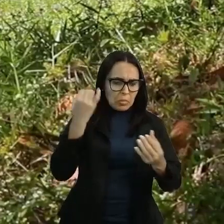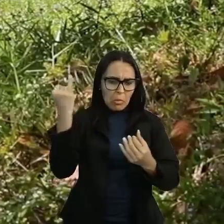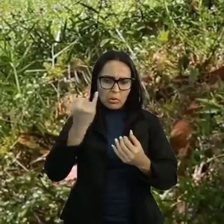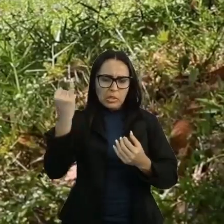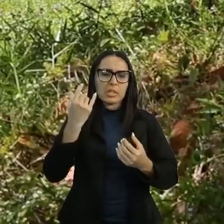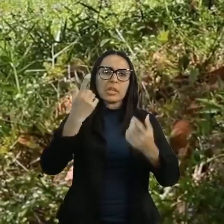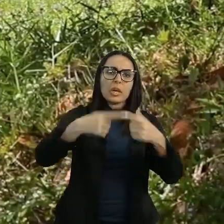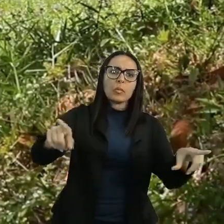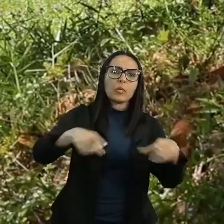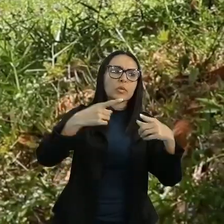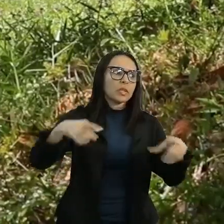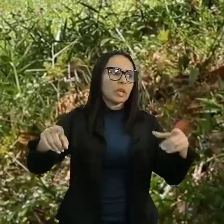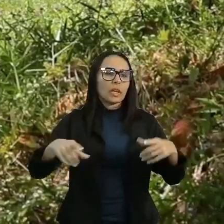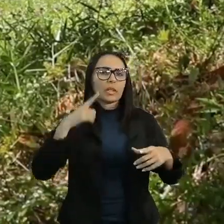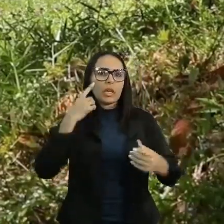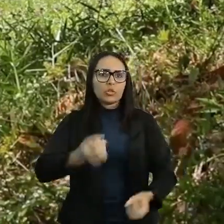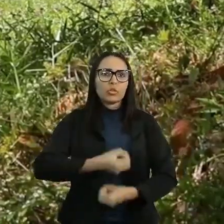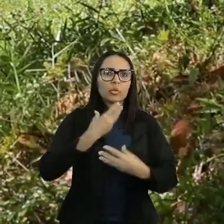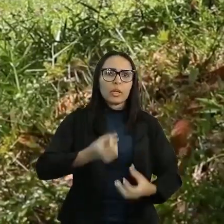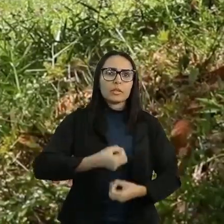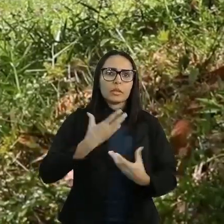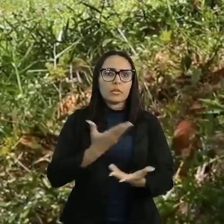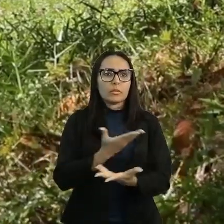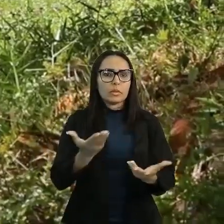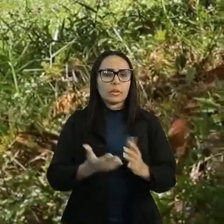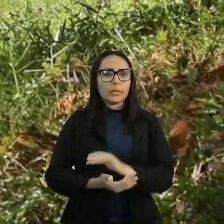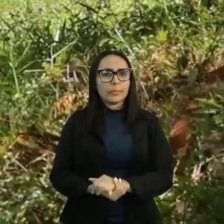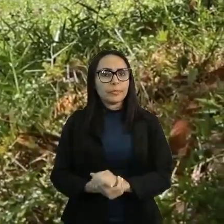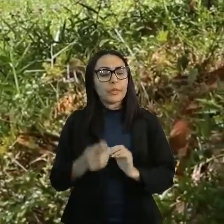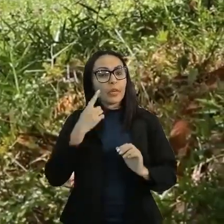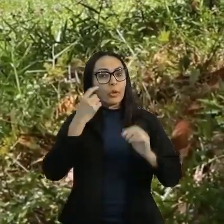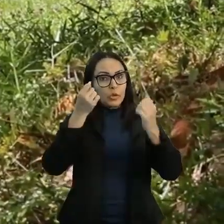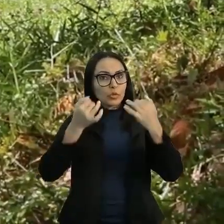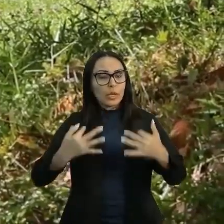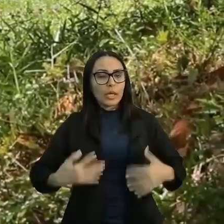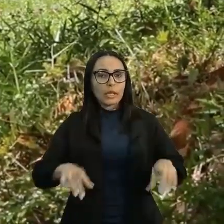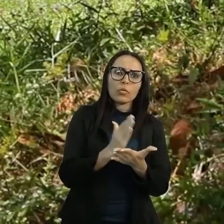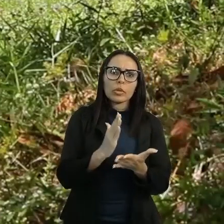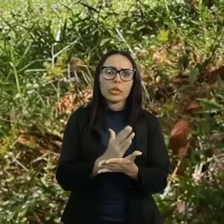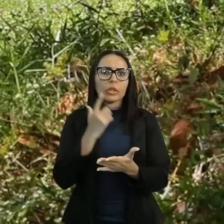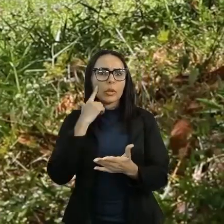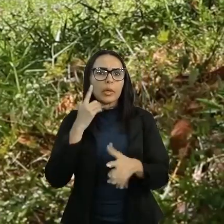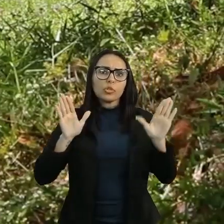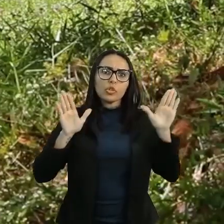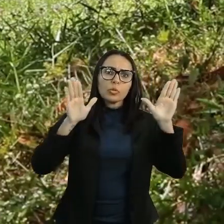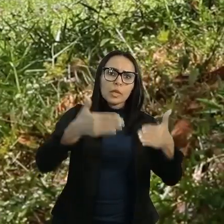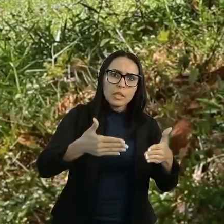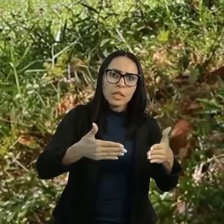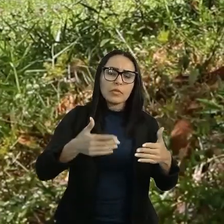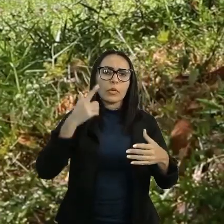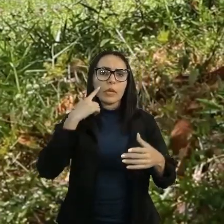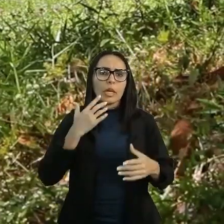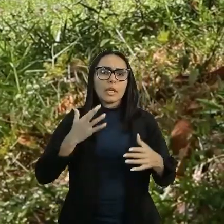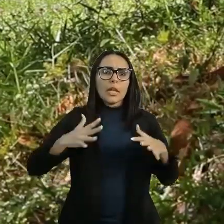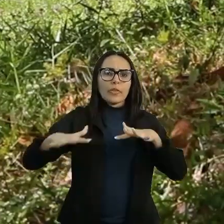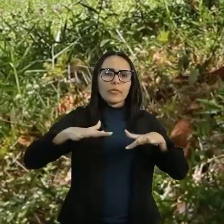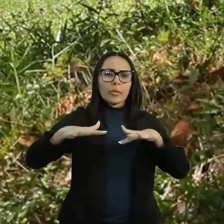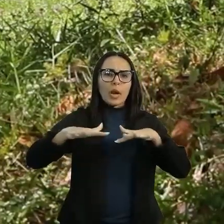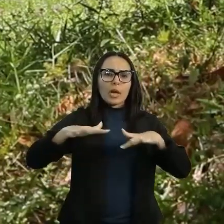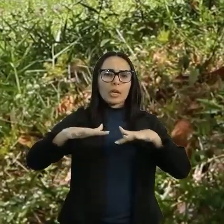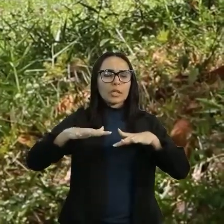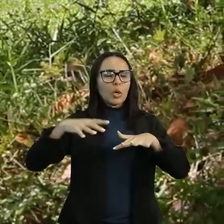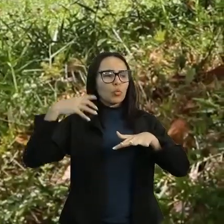aqui, existe no Brasil quantas? Comunidades rurais como essa, nós temos 5. Sendo 2 localizadas em São Paulo, uma em